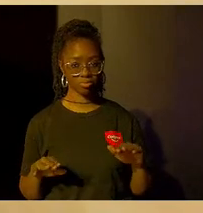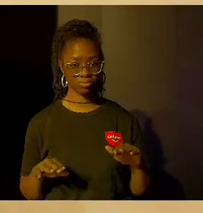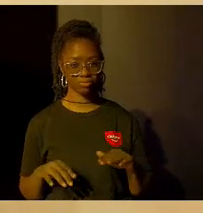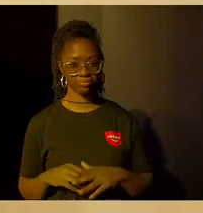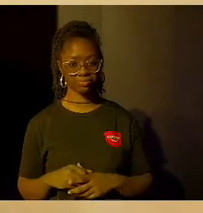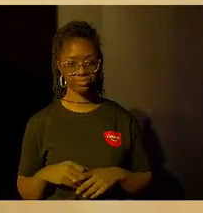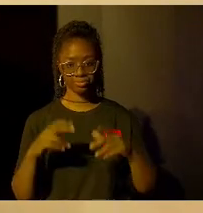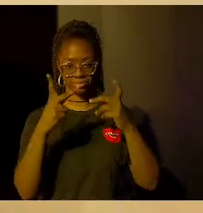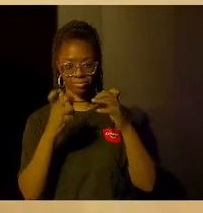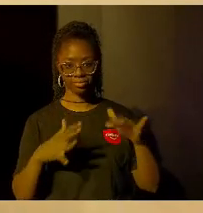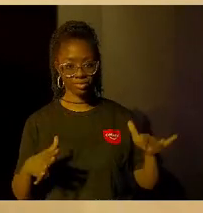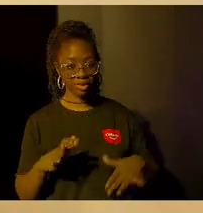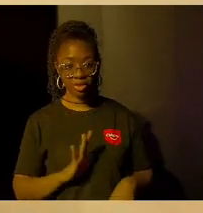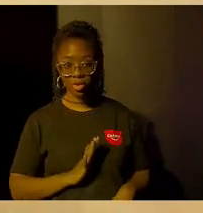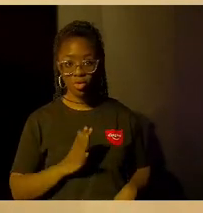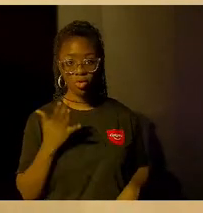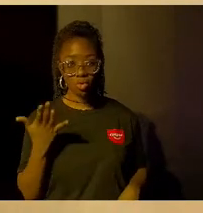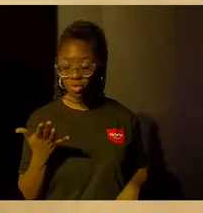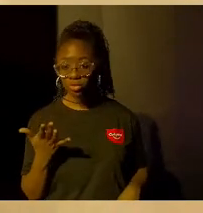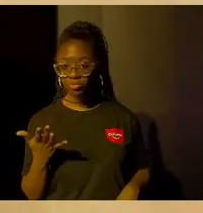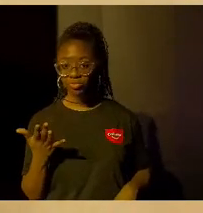essa tua paz amada